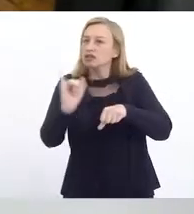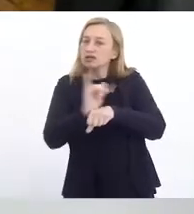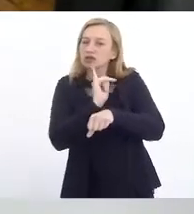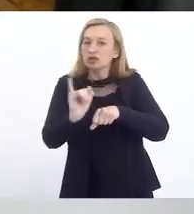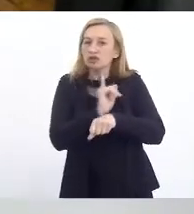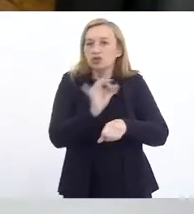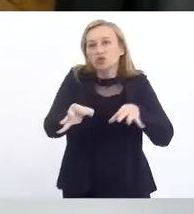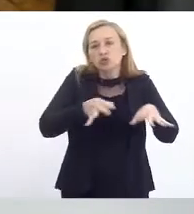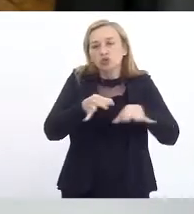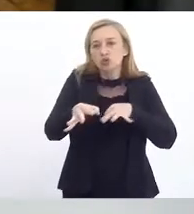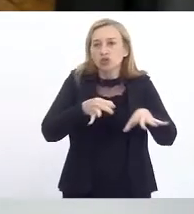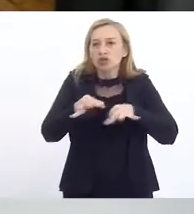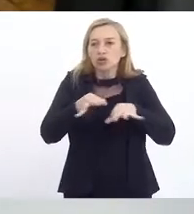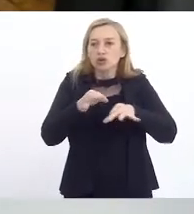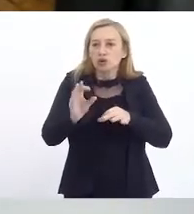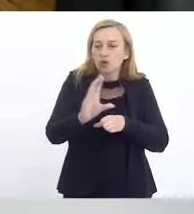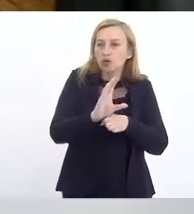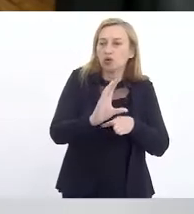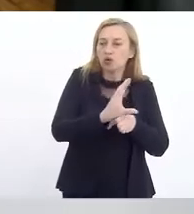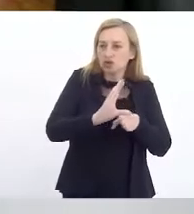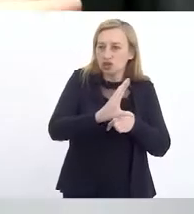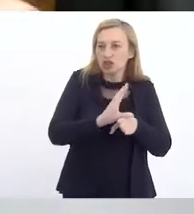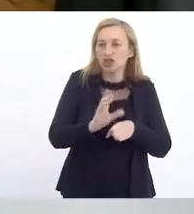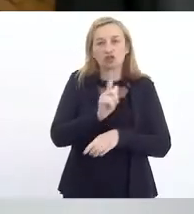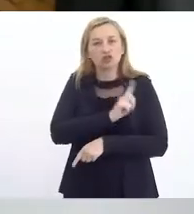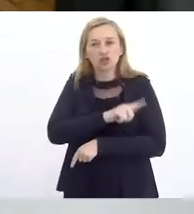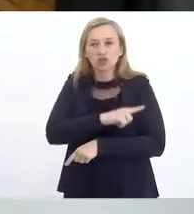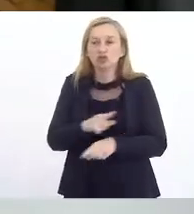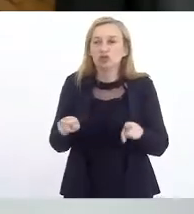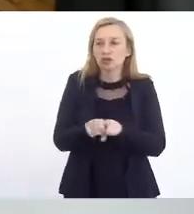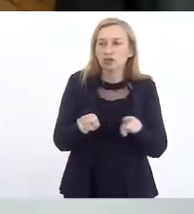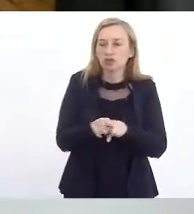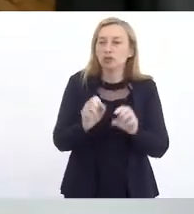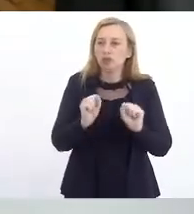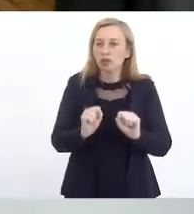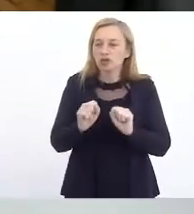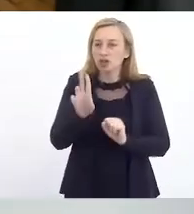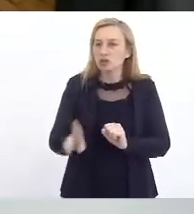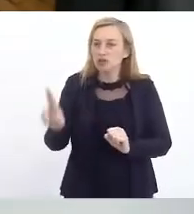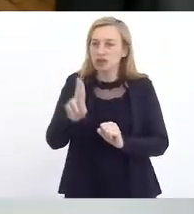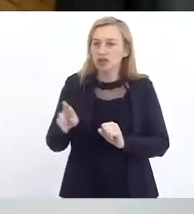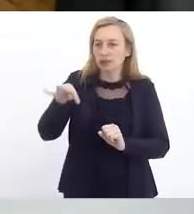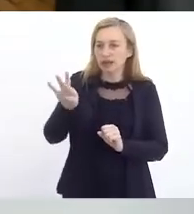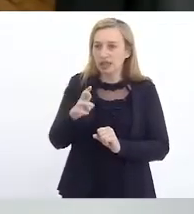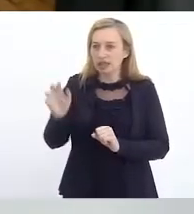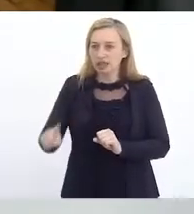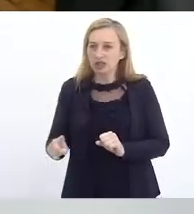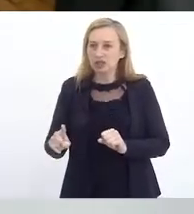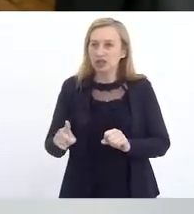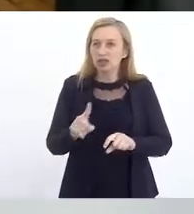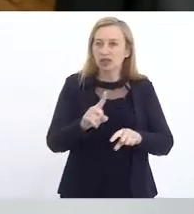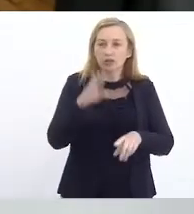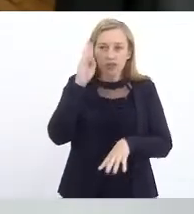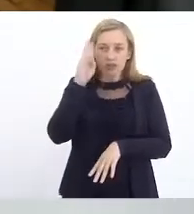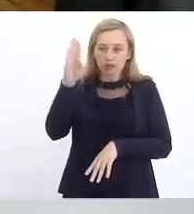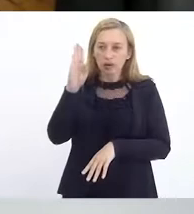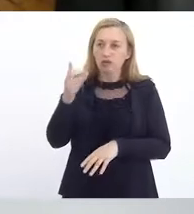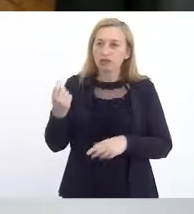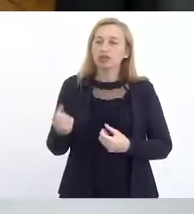que seria feito pelo Conselho Gestor e pode estar usando a matriz, um produto que a gente vai estar fazendo para estar nos inspirando. E